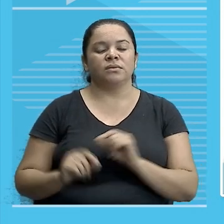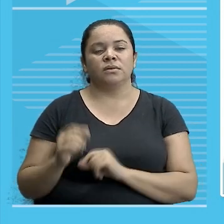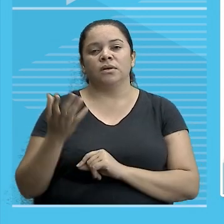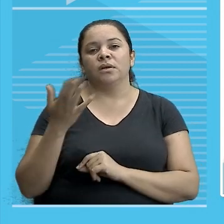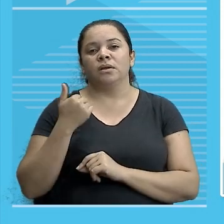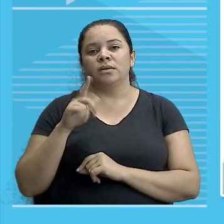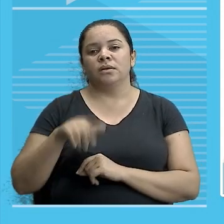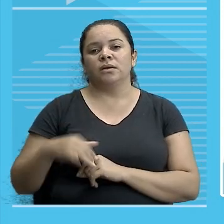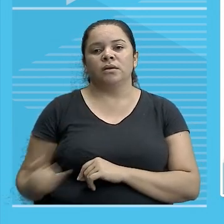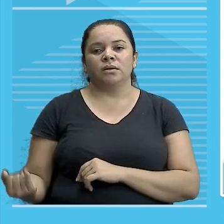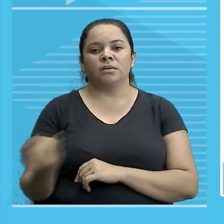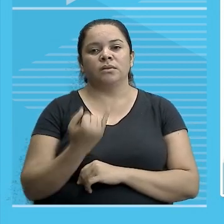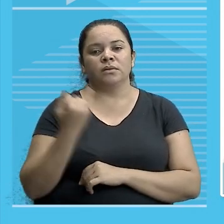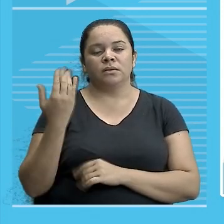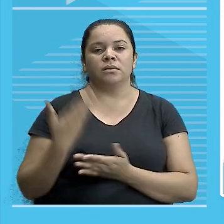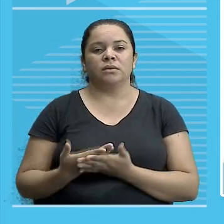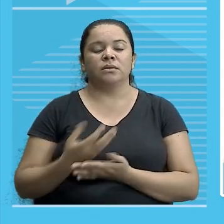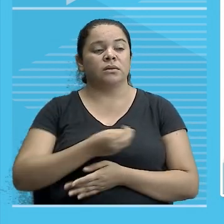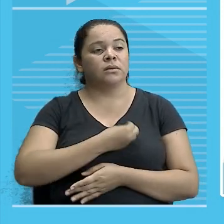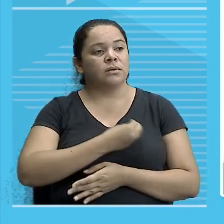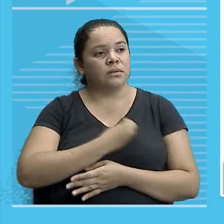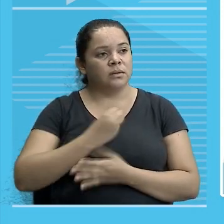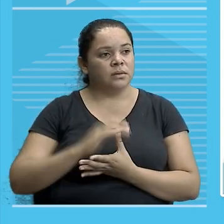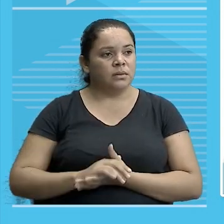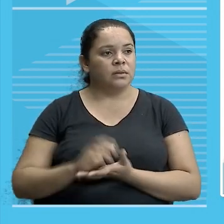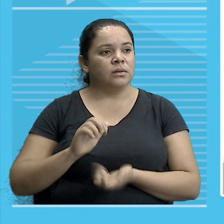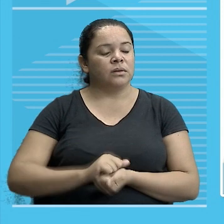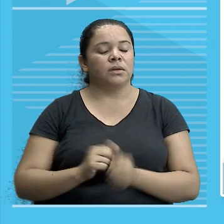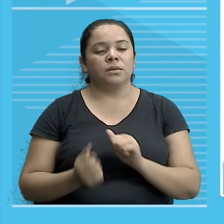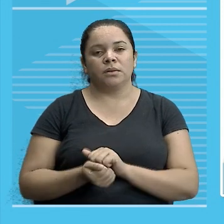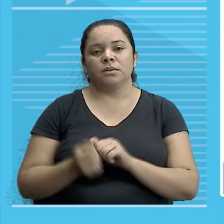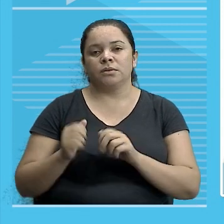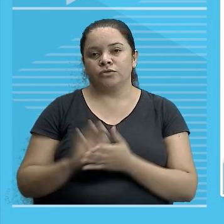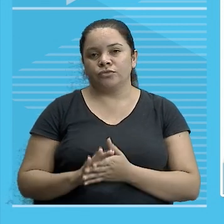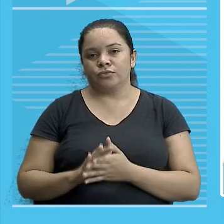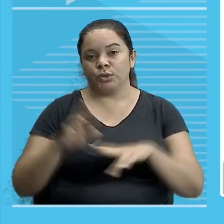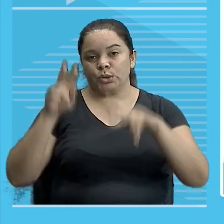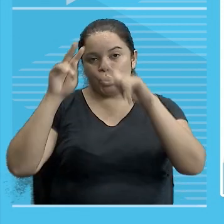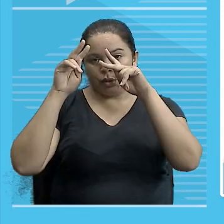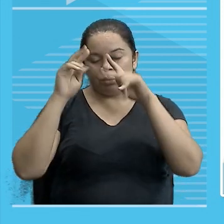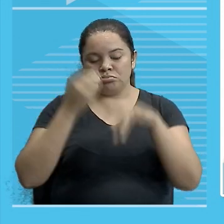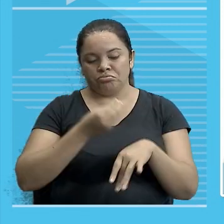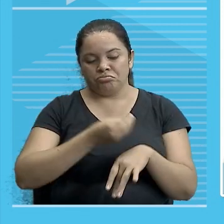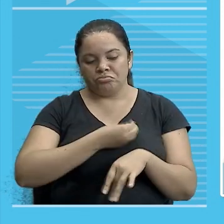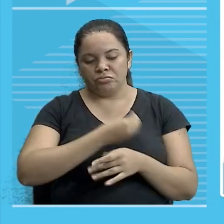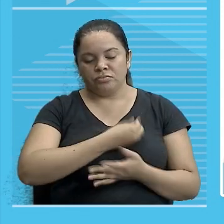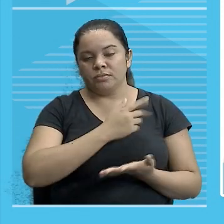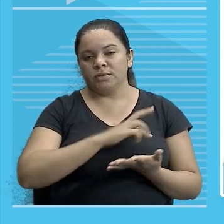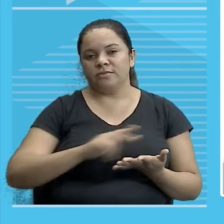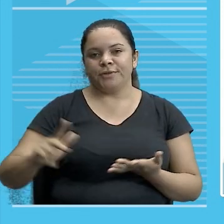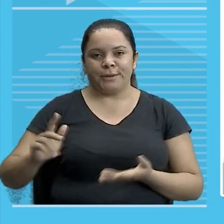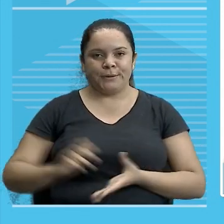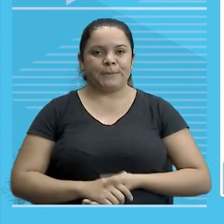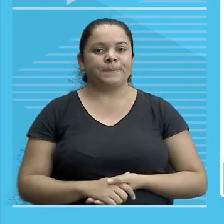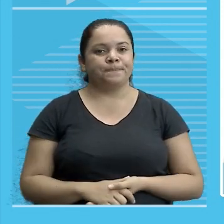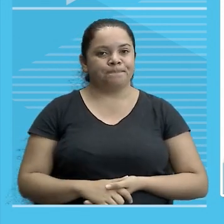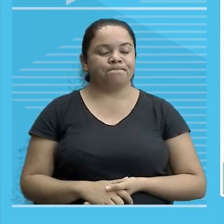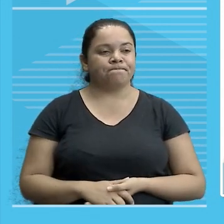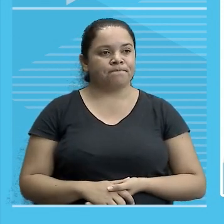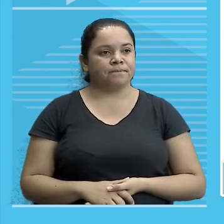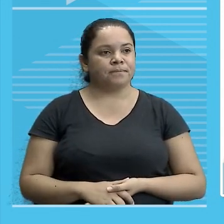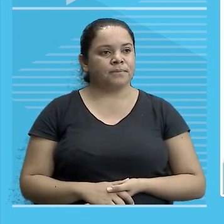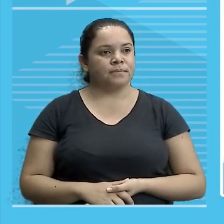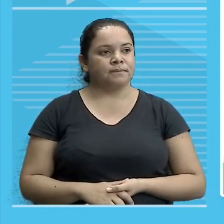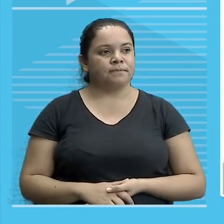e adaptativos dos seres vivos. Então, gente, na verdade, o que nós